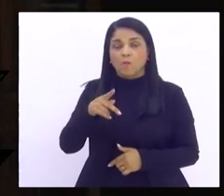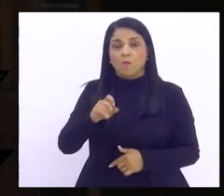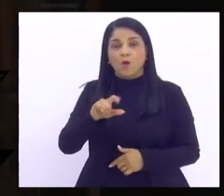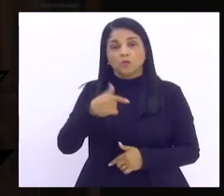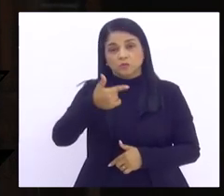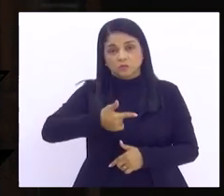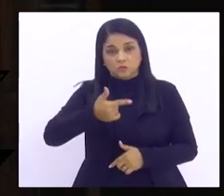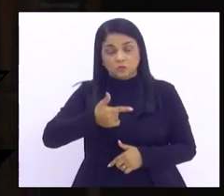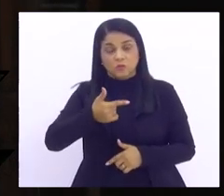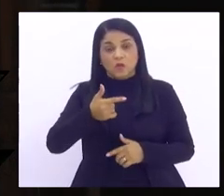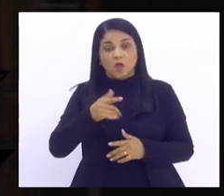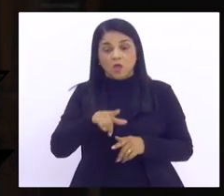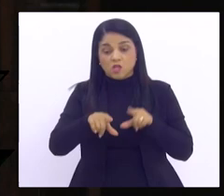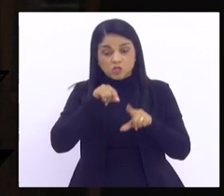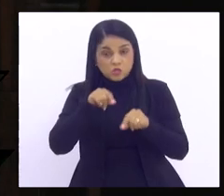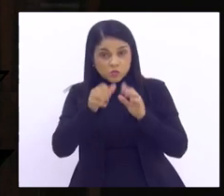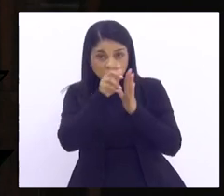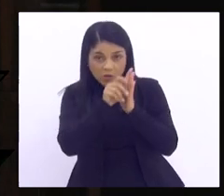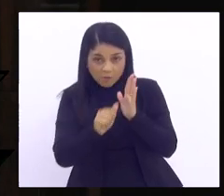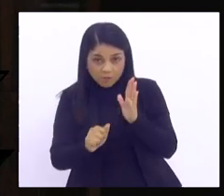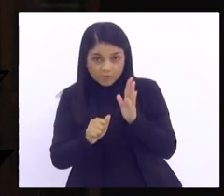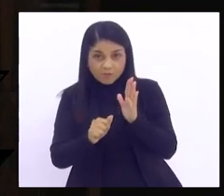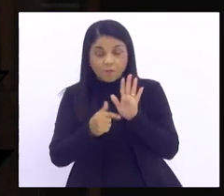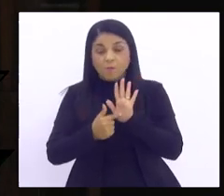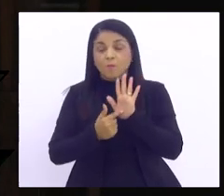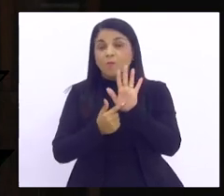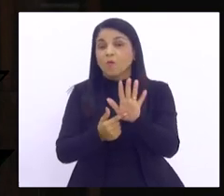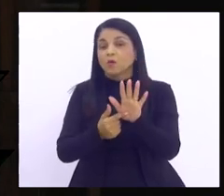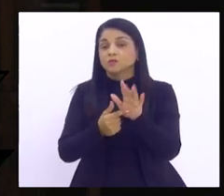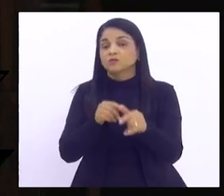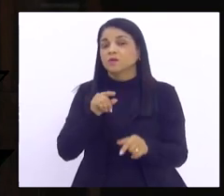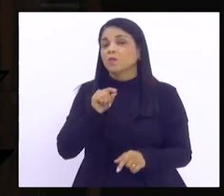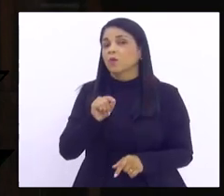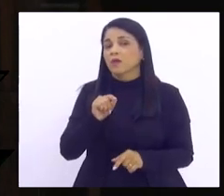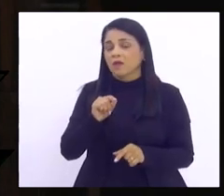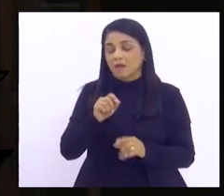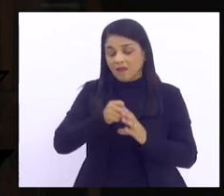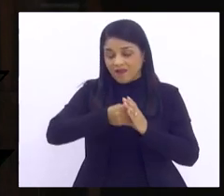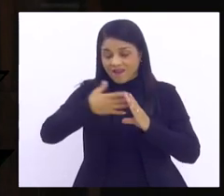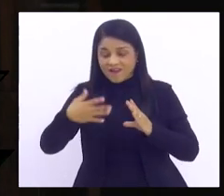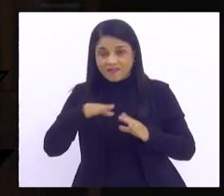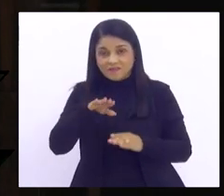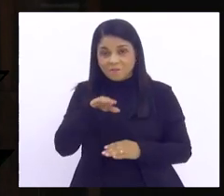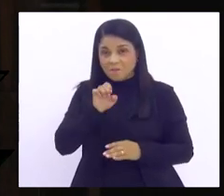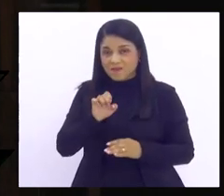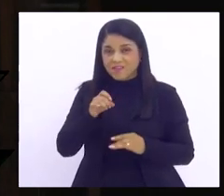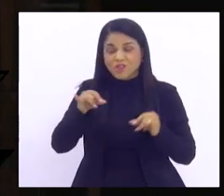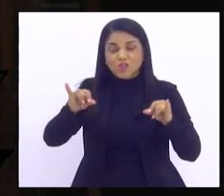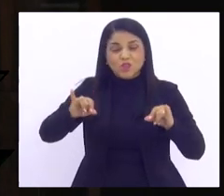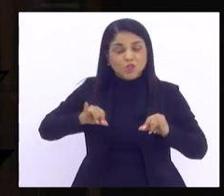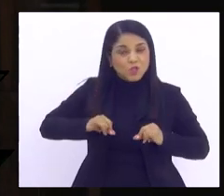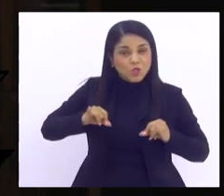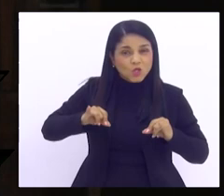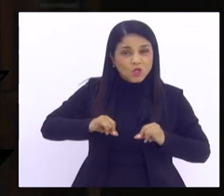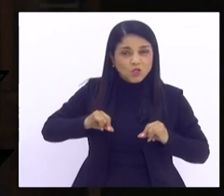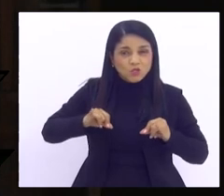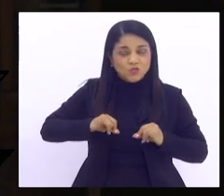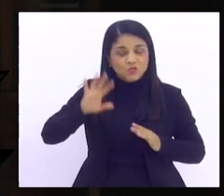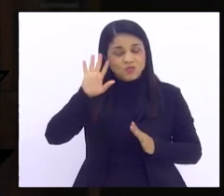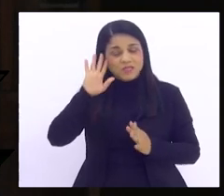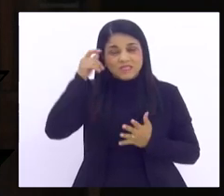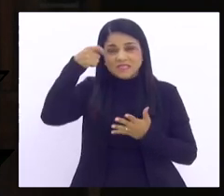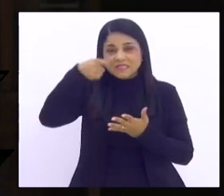a opção de abortar reveste para a mãe um caráter dramático e doloroso. A decisão